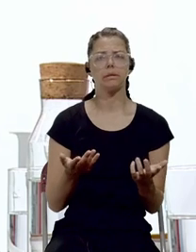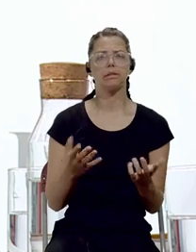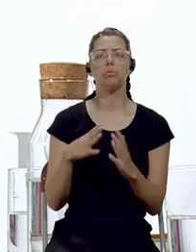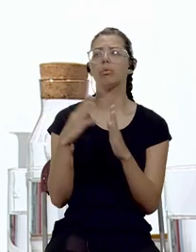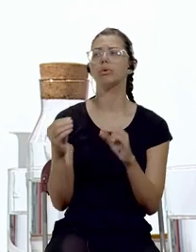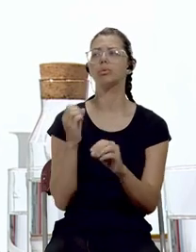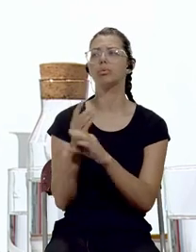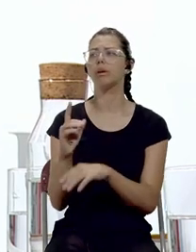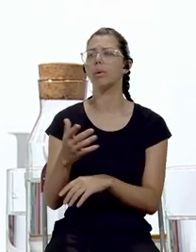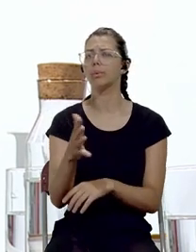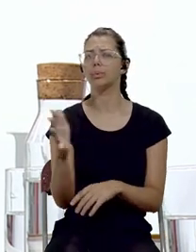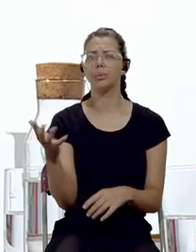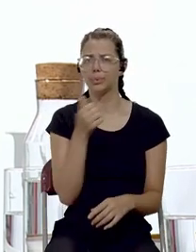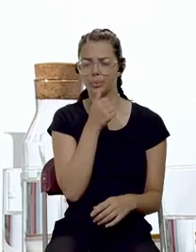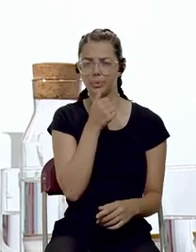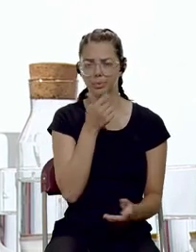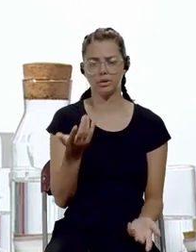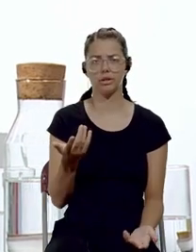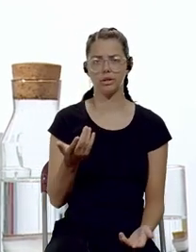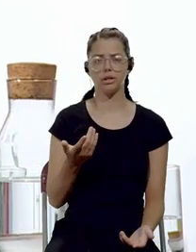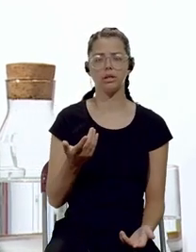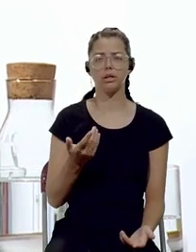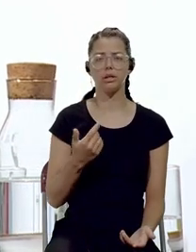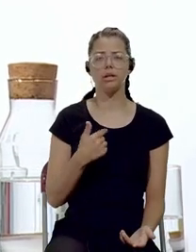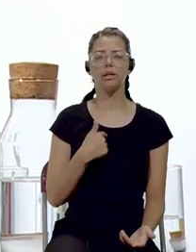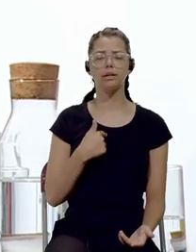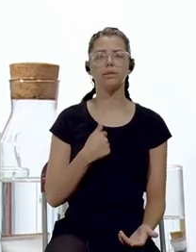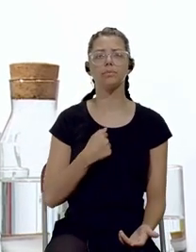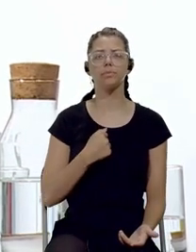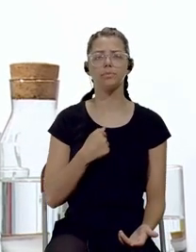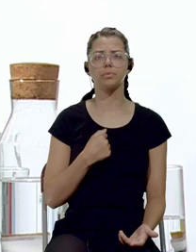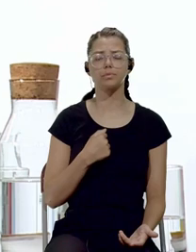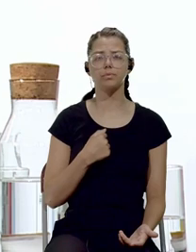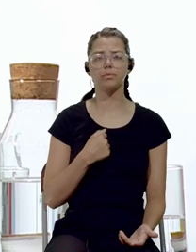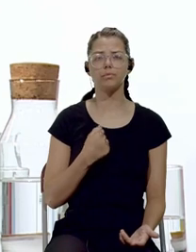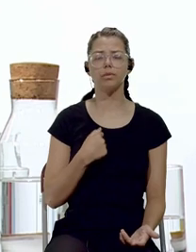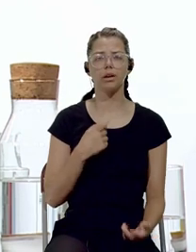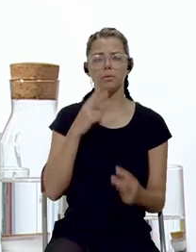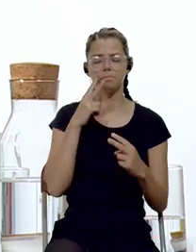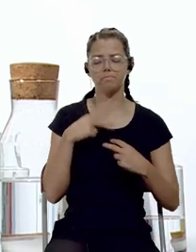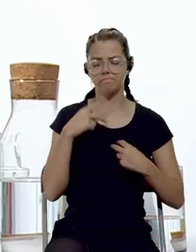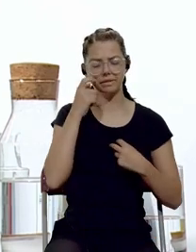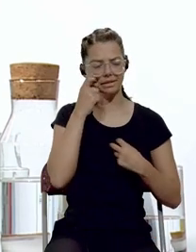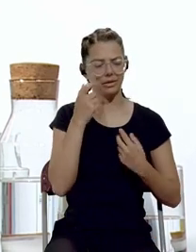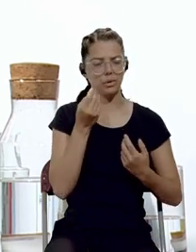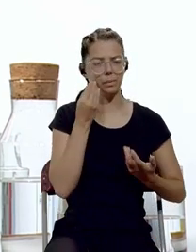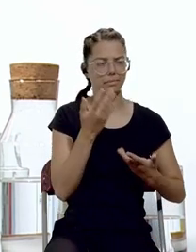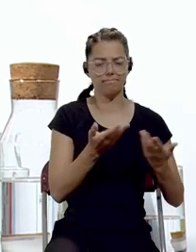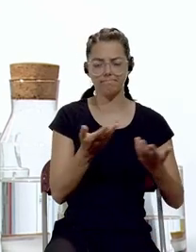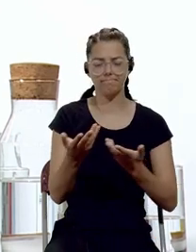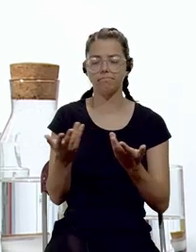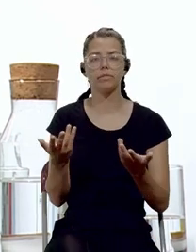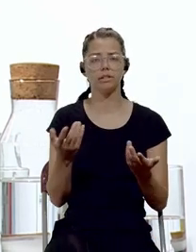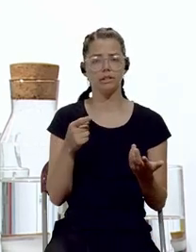é que nós podemos ter? Como é que eu me posso retratar, saber quem eu sou, não é? Isso também me